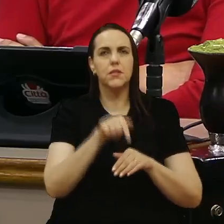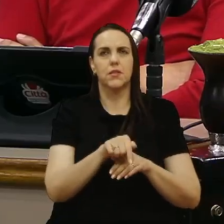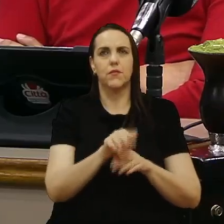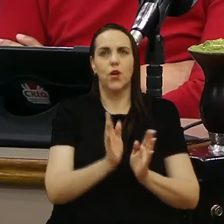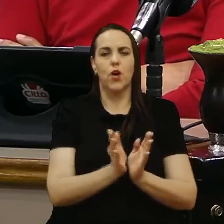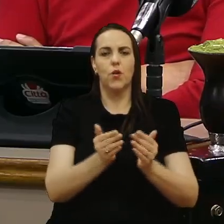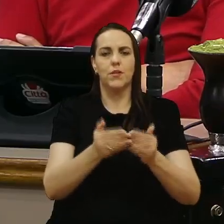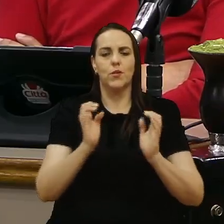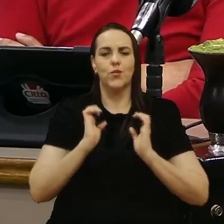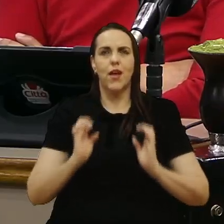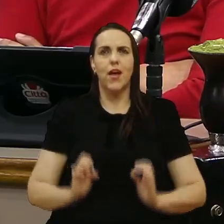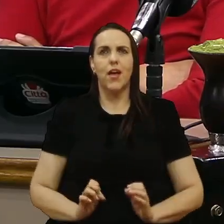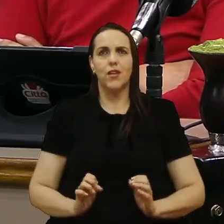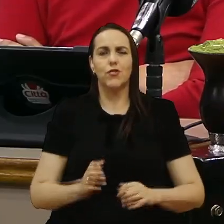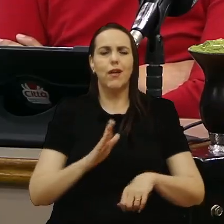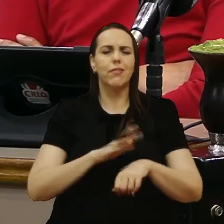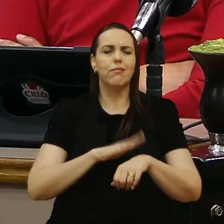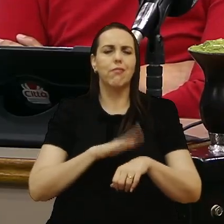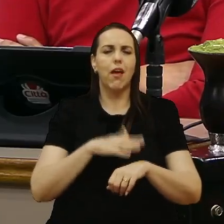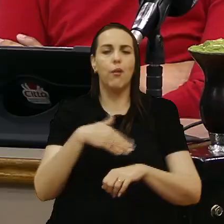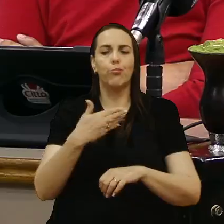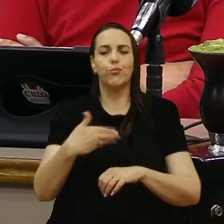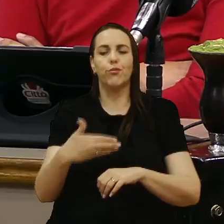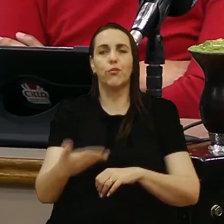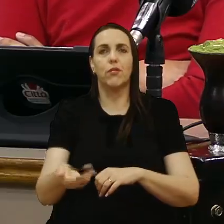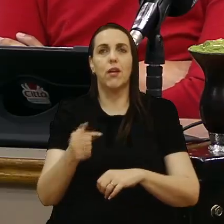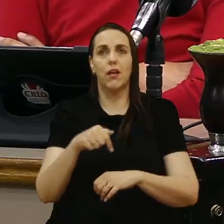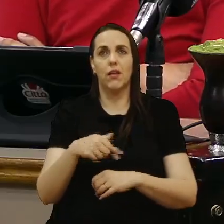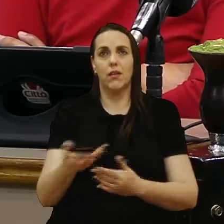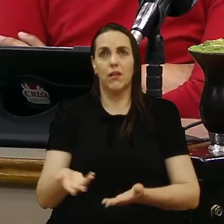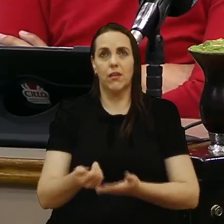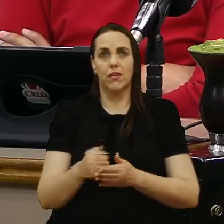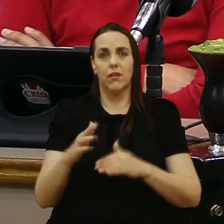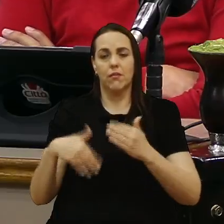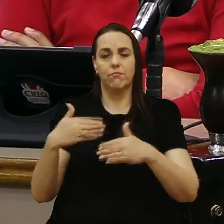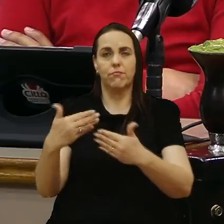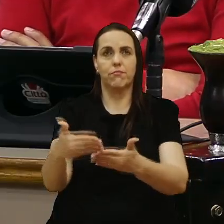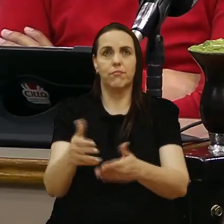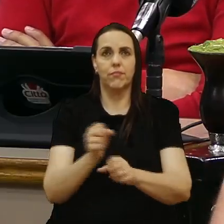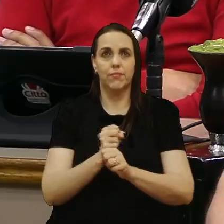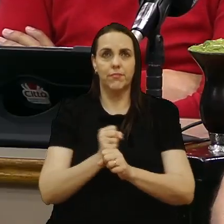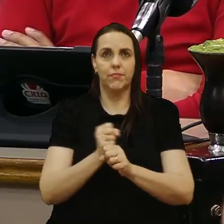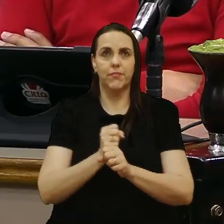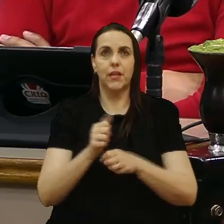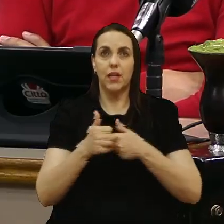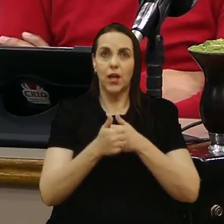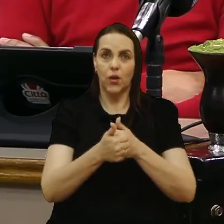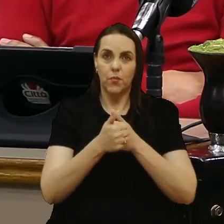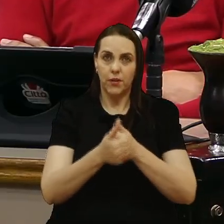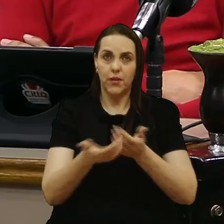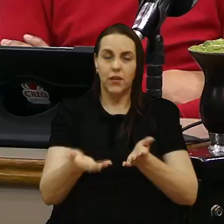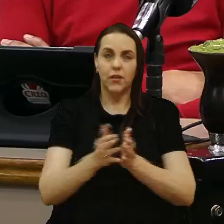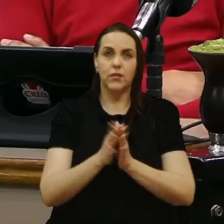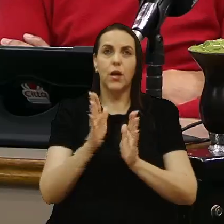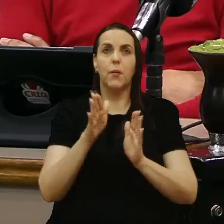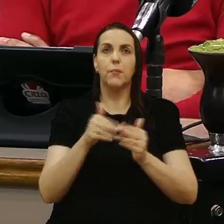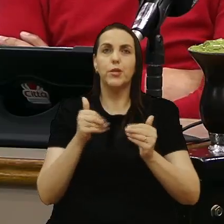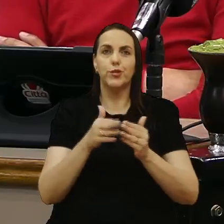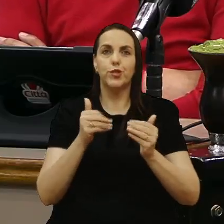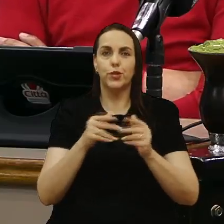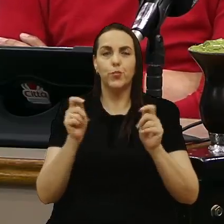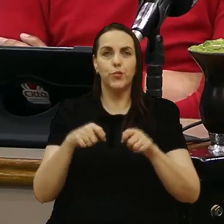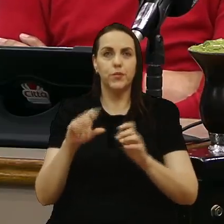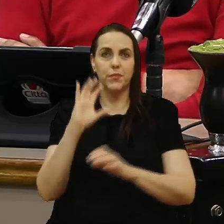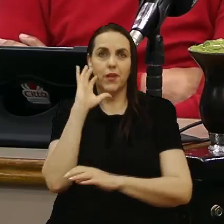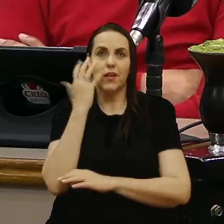não gastar muito tempo, como tem sido aqui no decorrer desse ano, que a gente tem acompanhado em cima desses pedidos que poderia ser